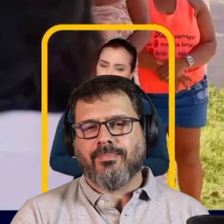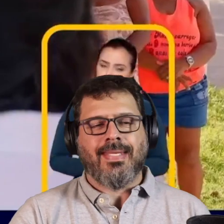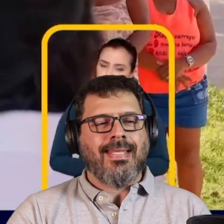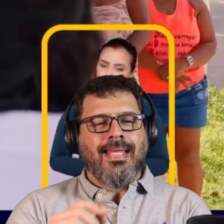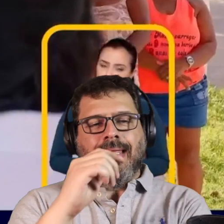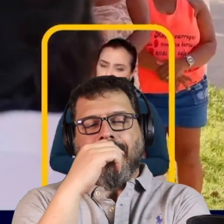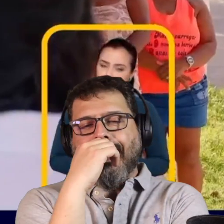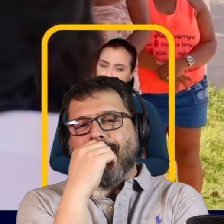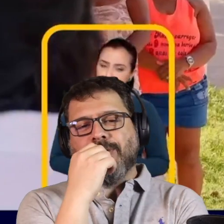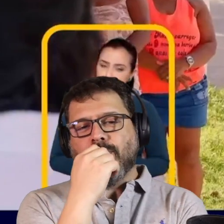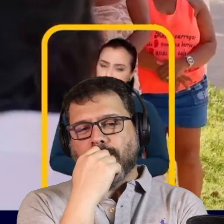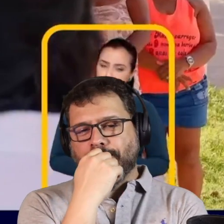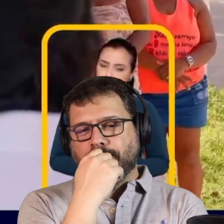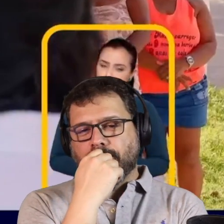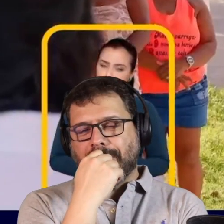nós.